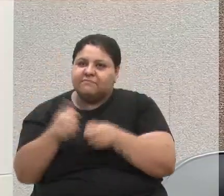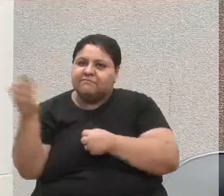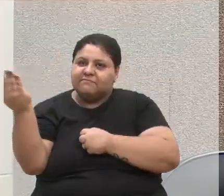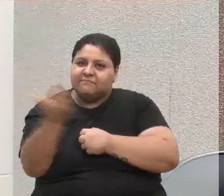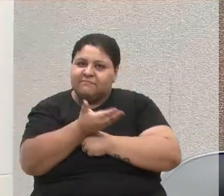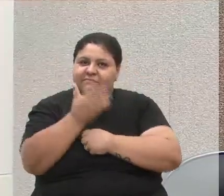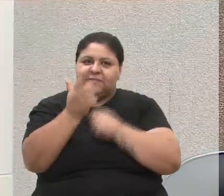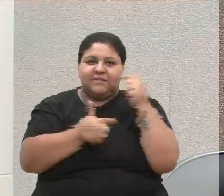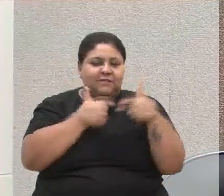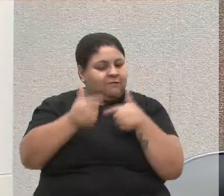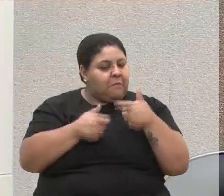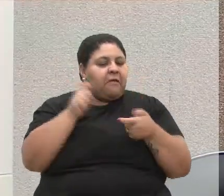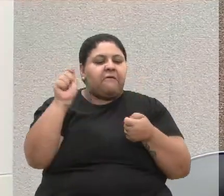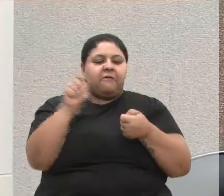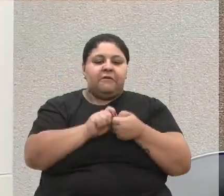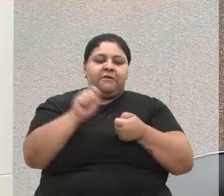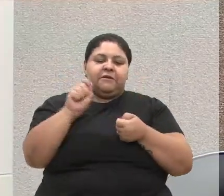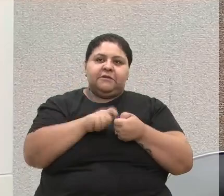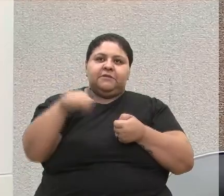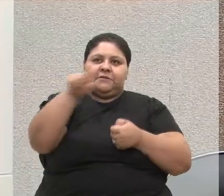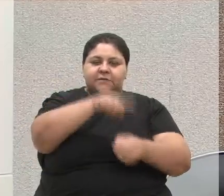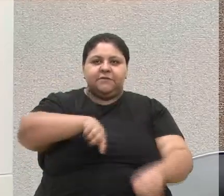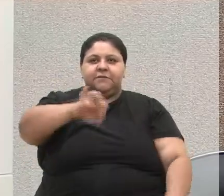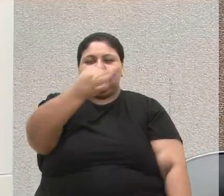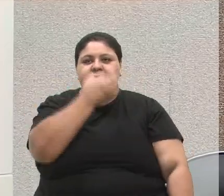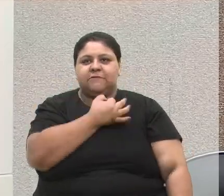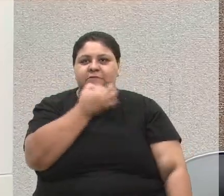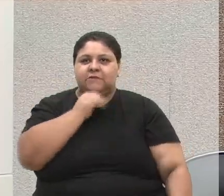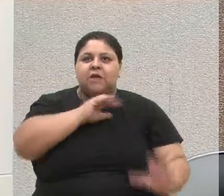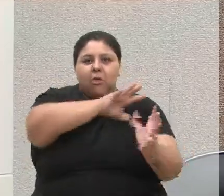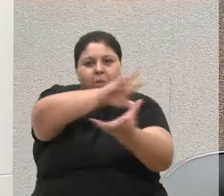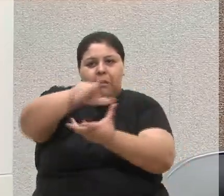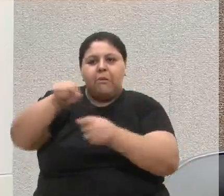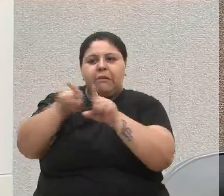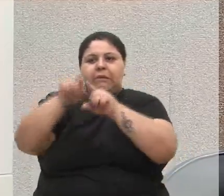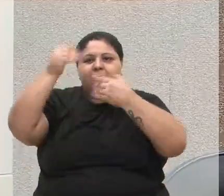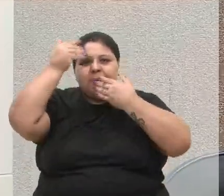pelo trabalho que fazem pela nossa cidade e pelo mundo afora. Muito obrigado.